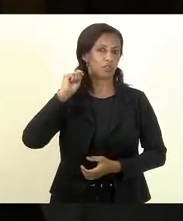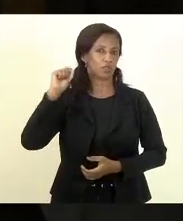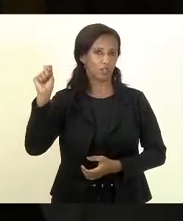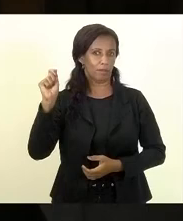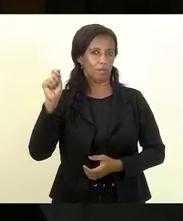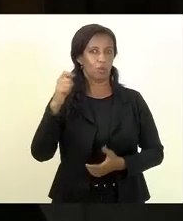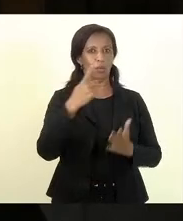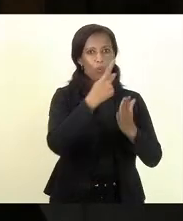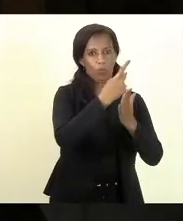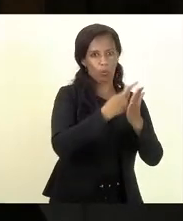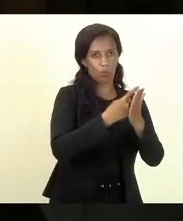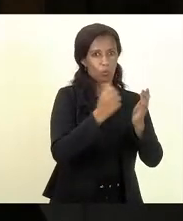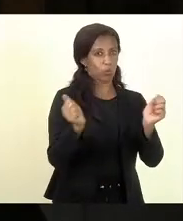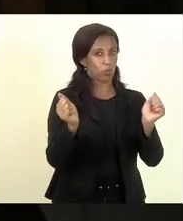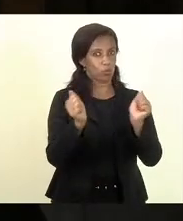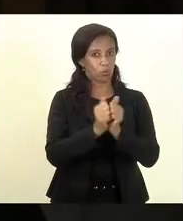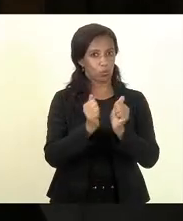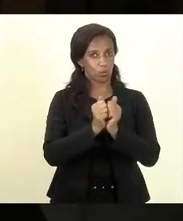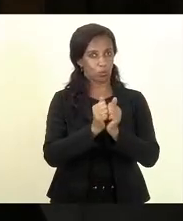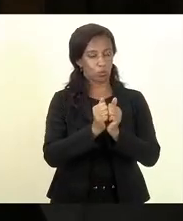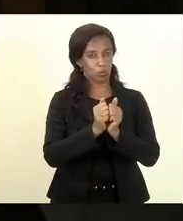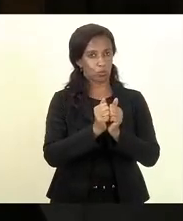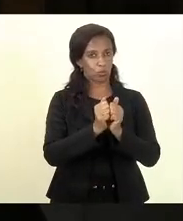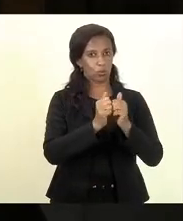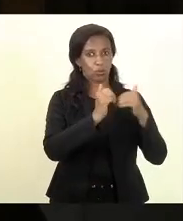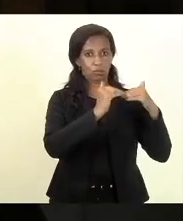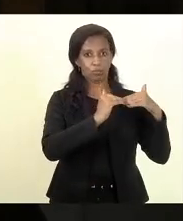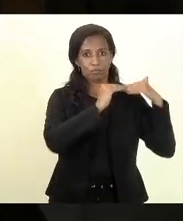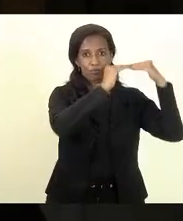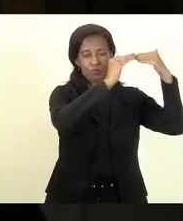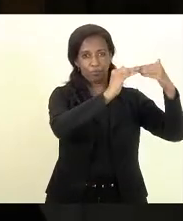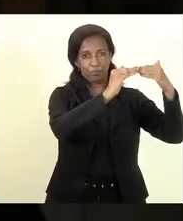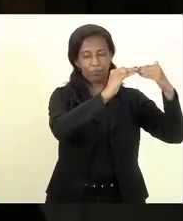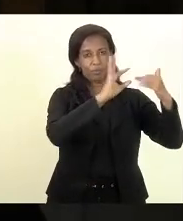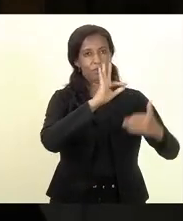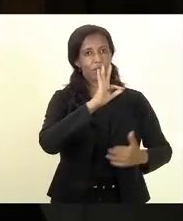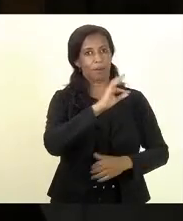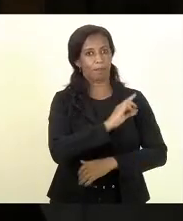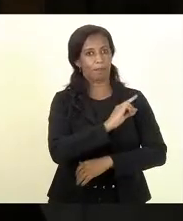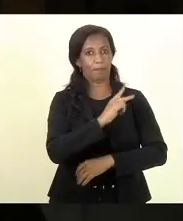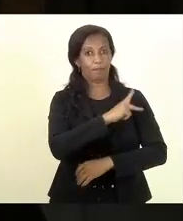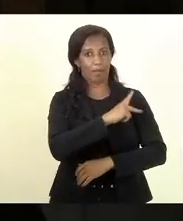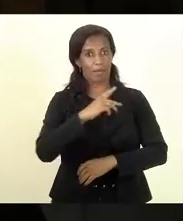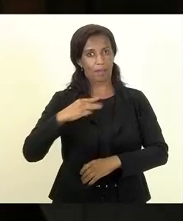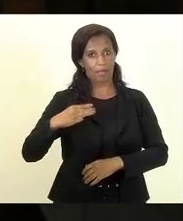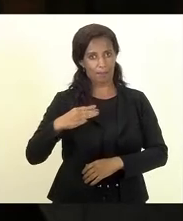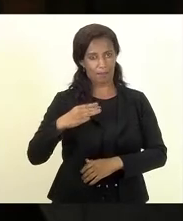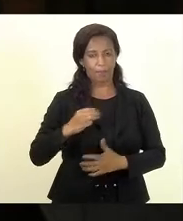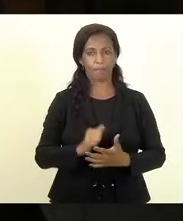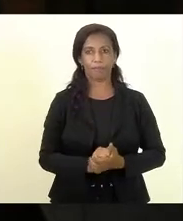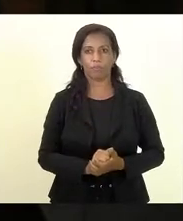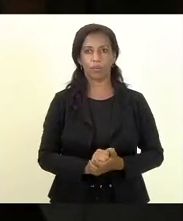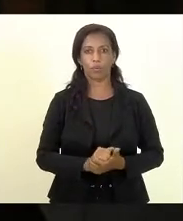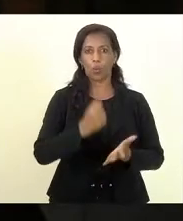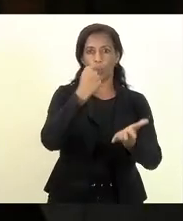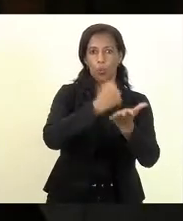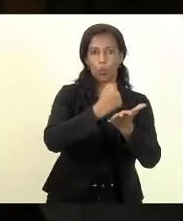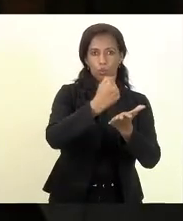protocolei junto ao comandante-geral da Polícia Militar um ofício requerendo a cópia de todos os